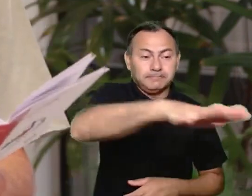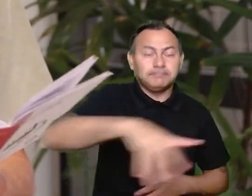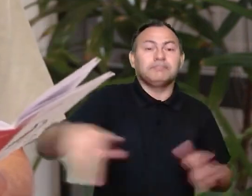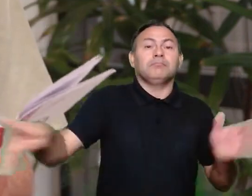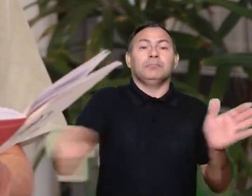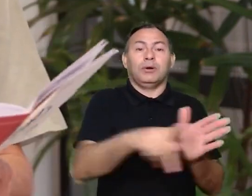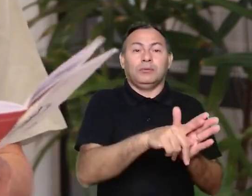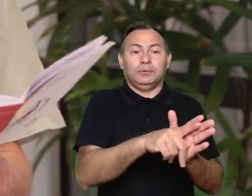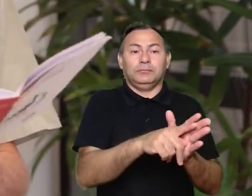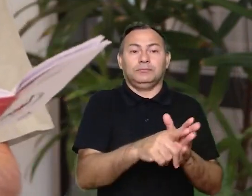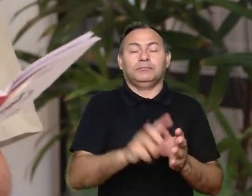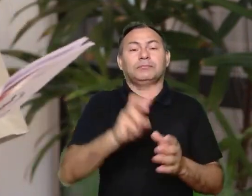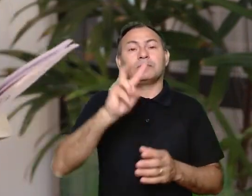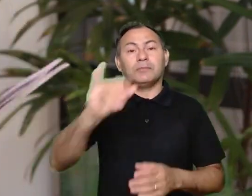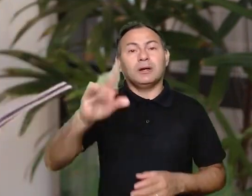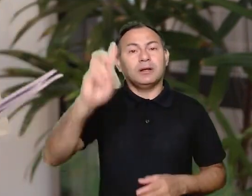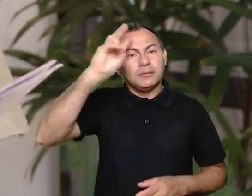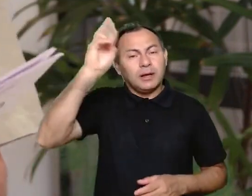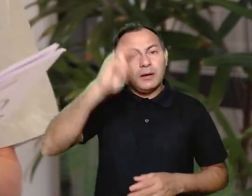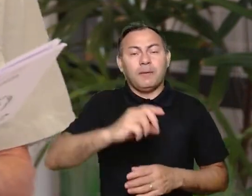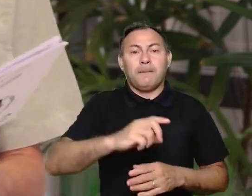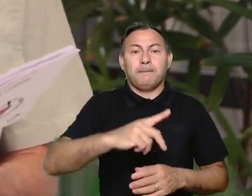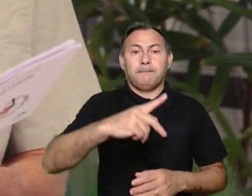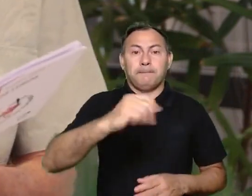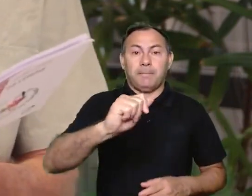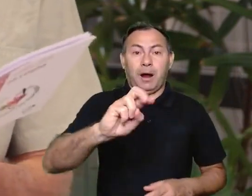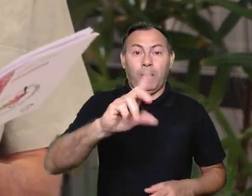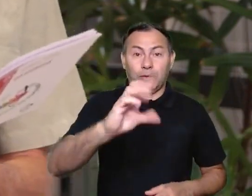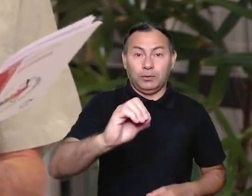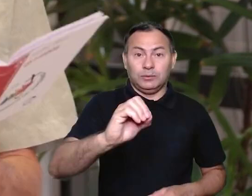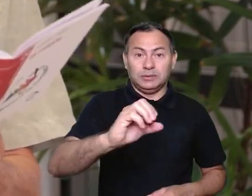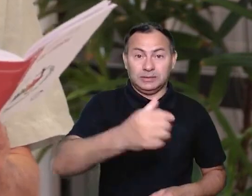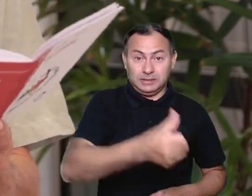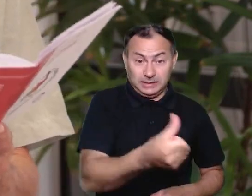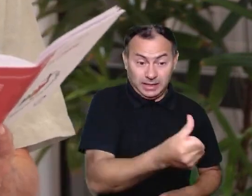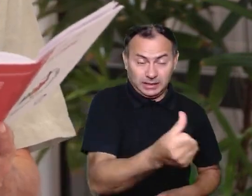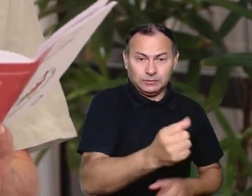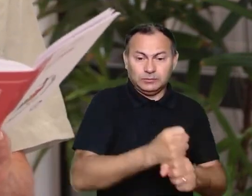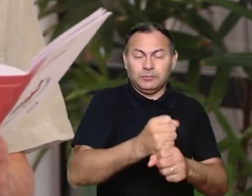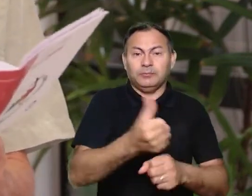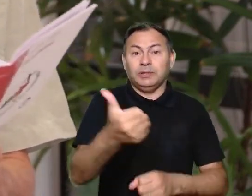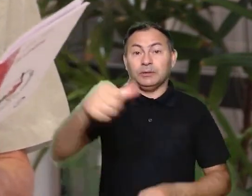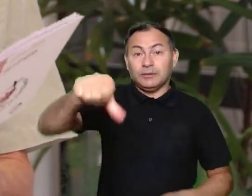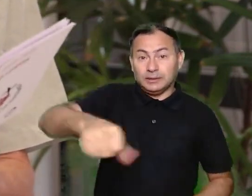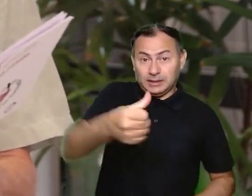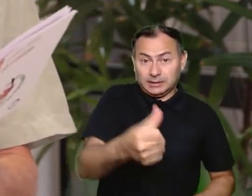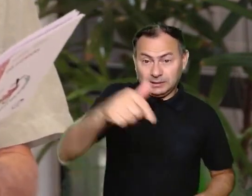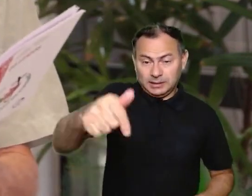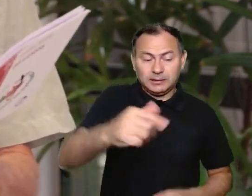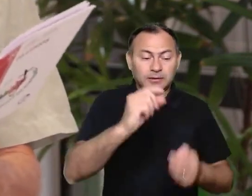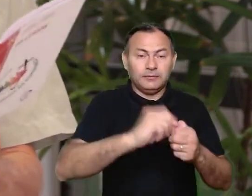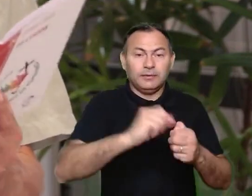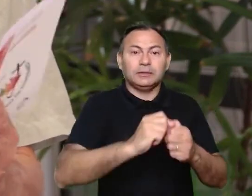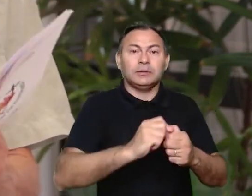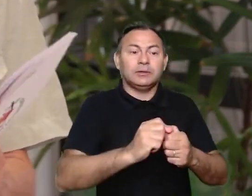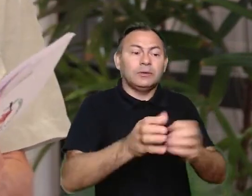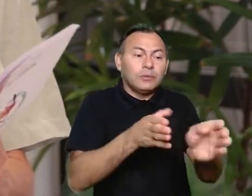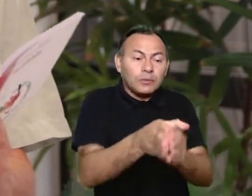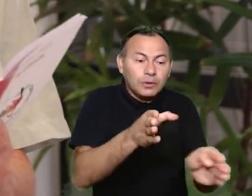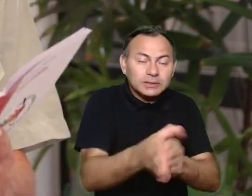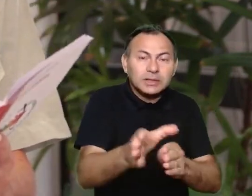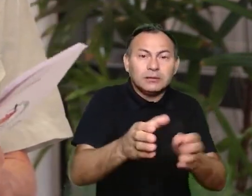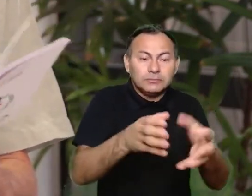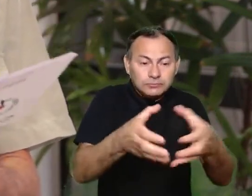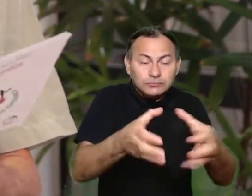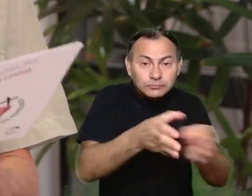campo próprio, né? E vai lembrar que Paulo VI, em 1967, criou o Conselho